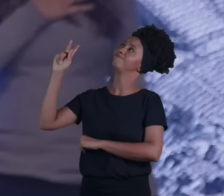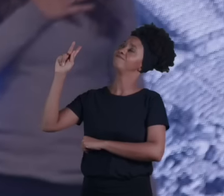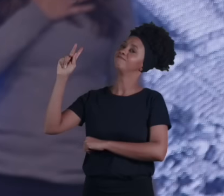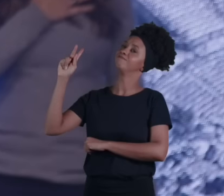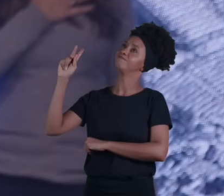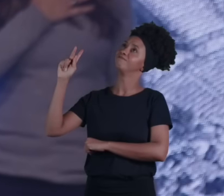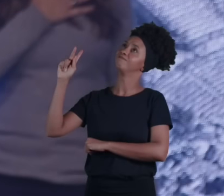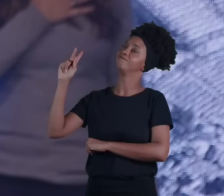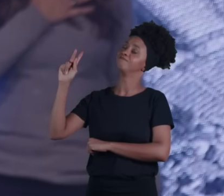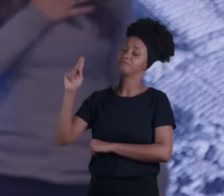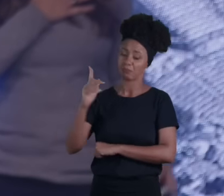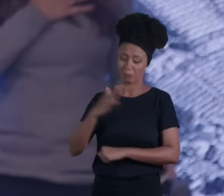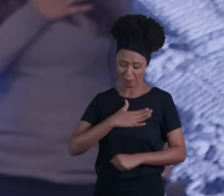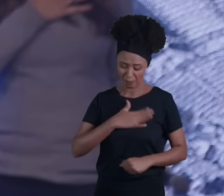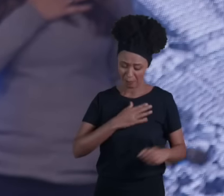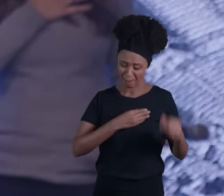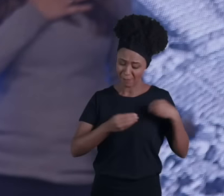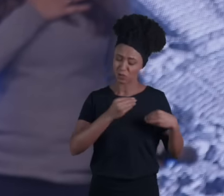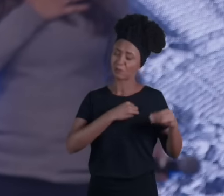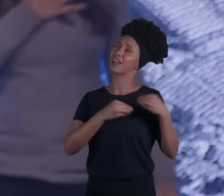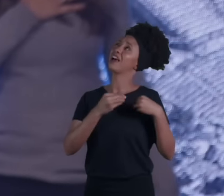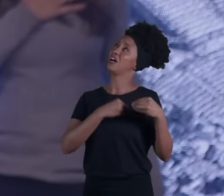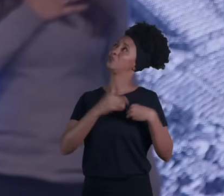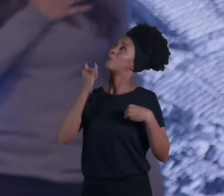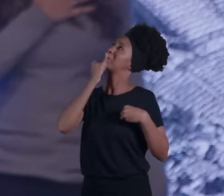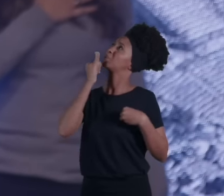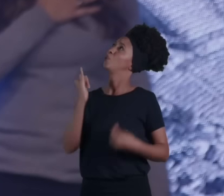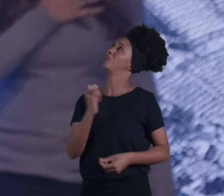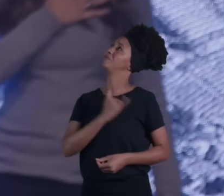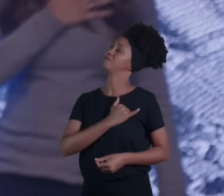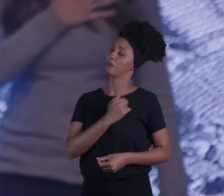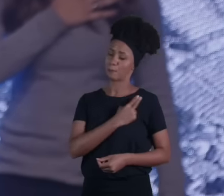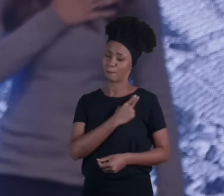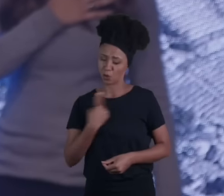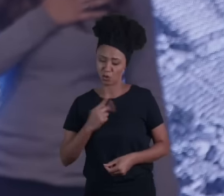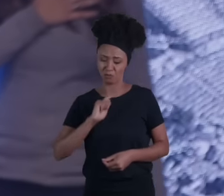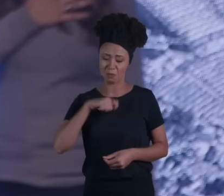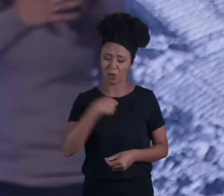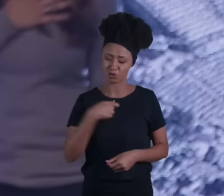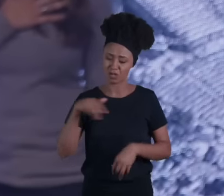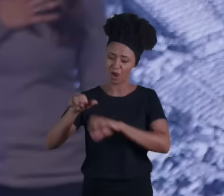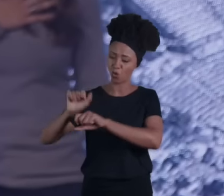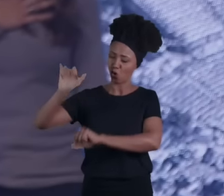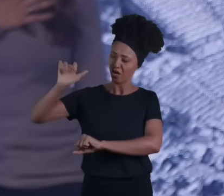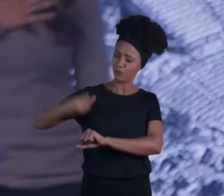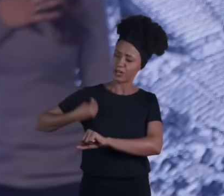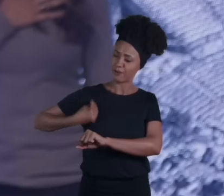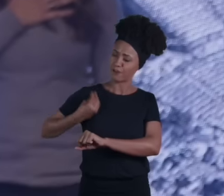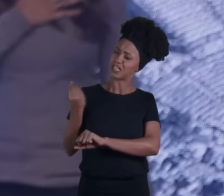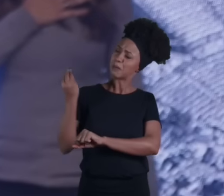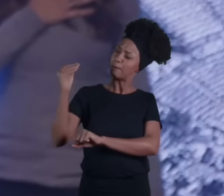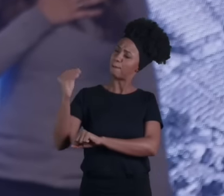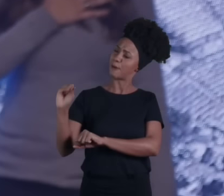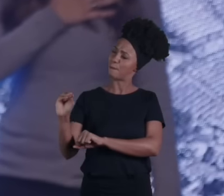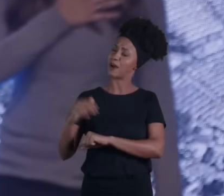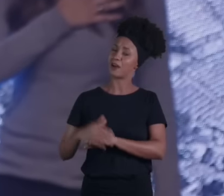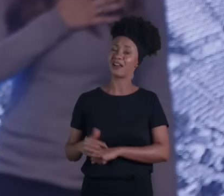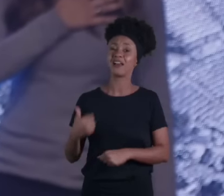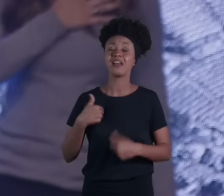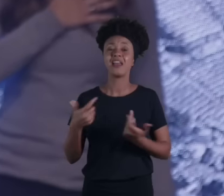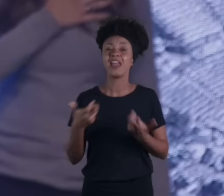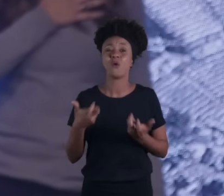Perdoa os meus pecados, Senhor. Escreve o meu nome no livro da vida, e eu quero viver até o meu